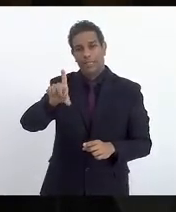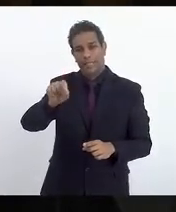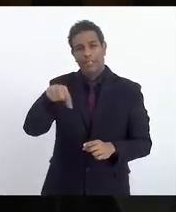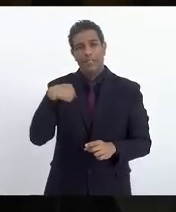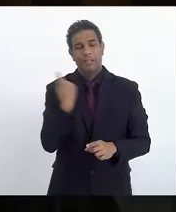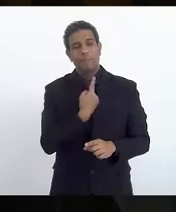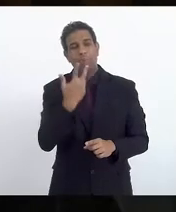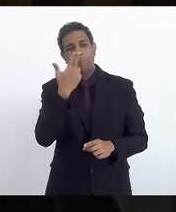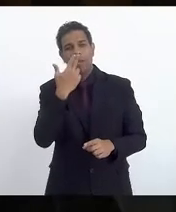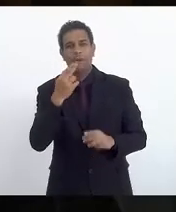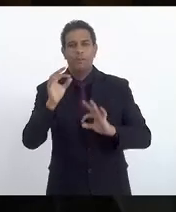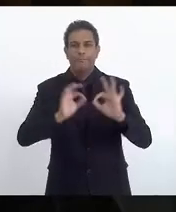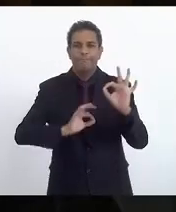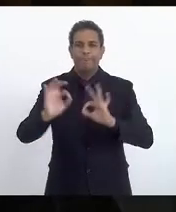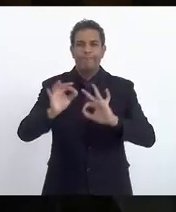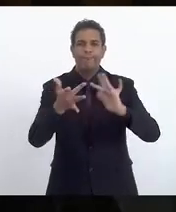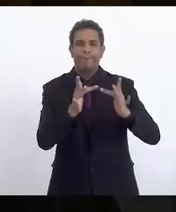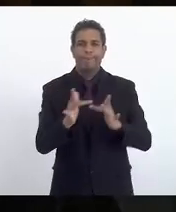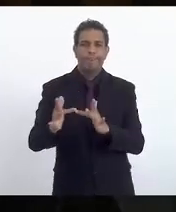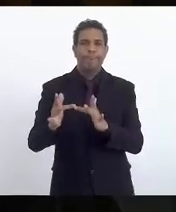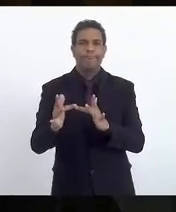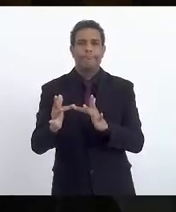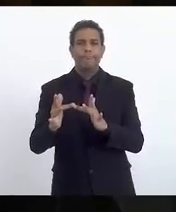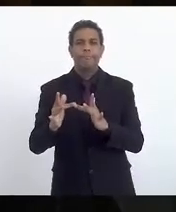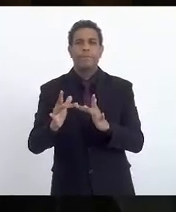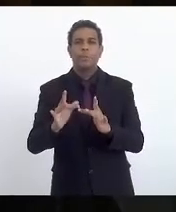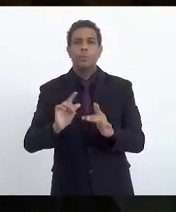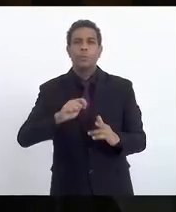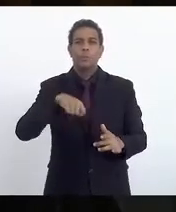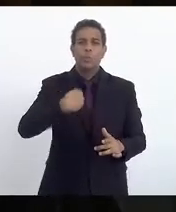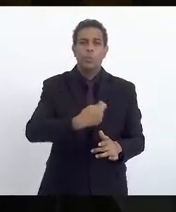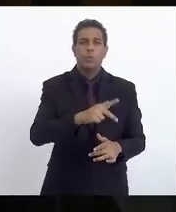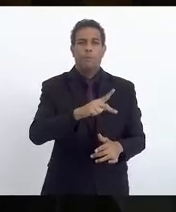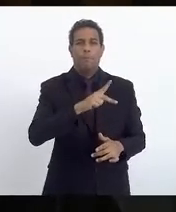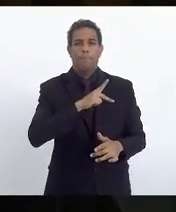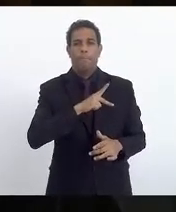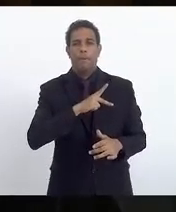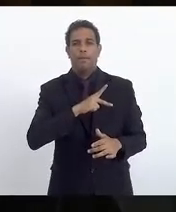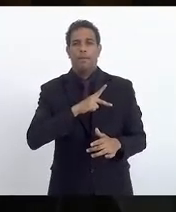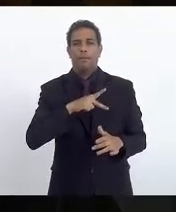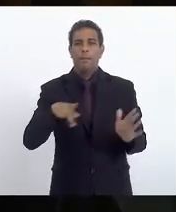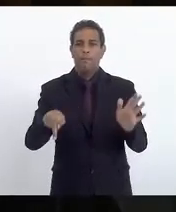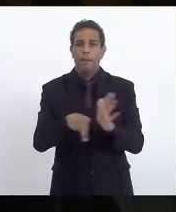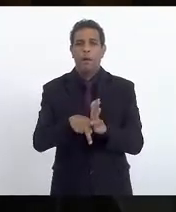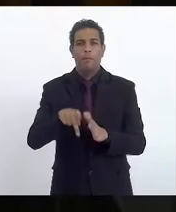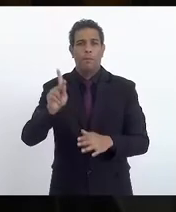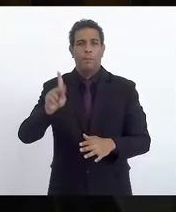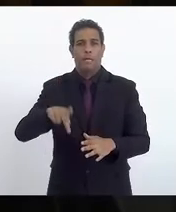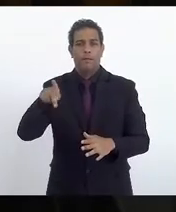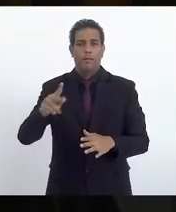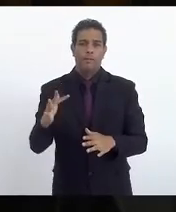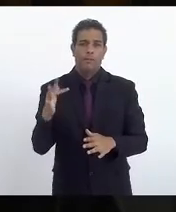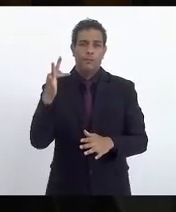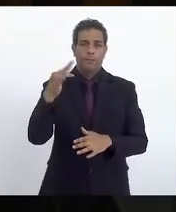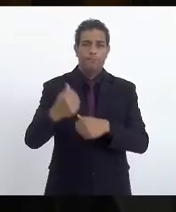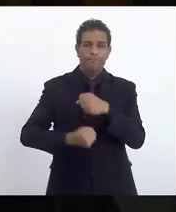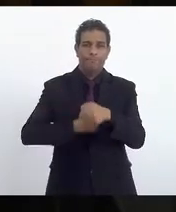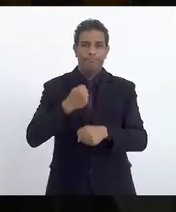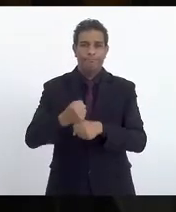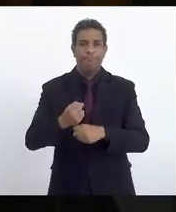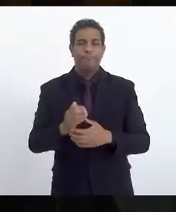começar a cogitar a privatização da Petrobras e